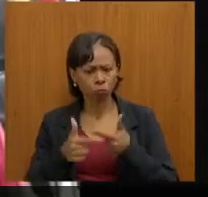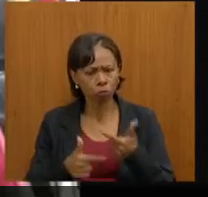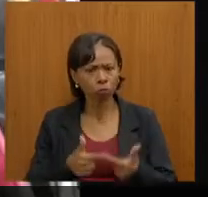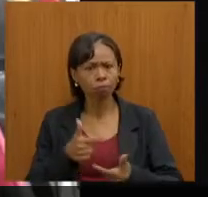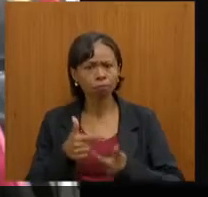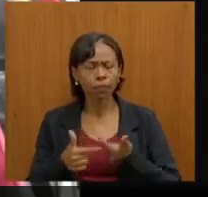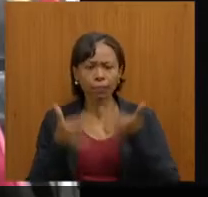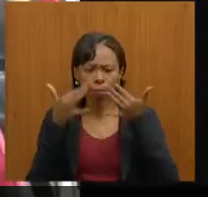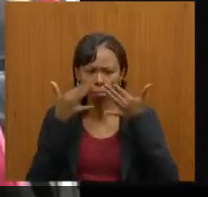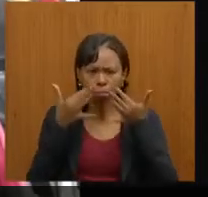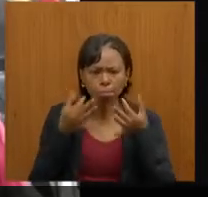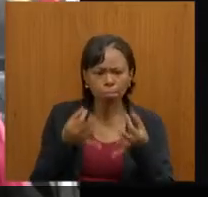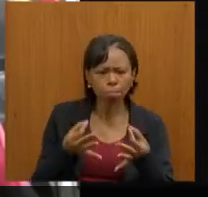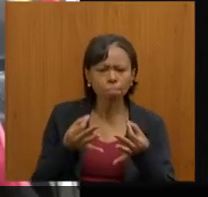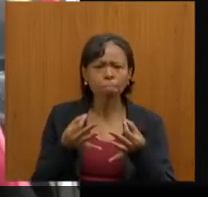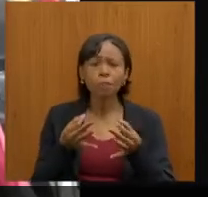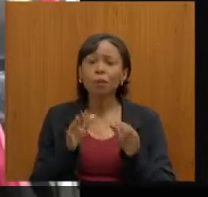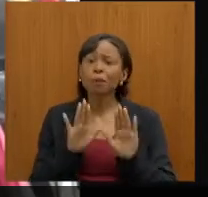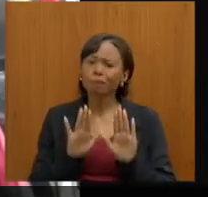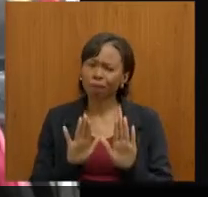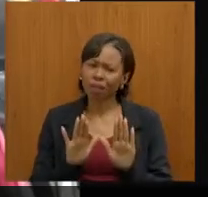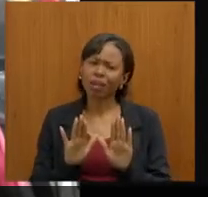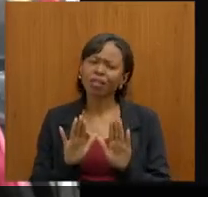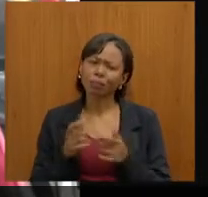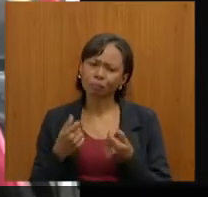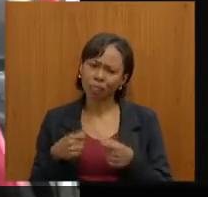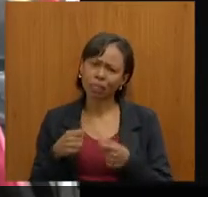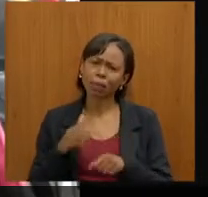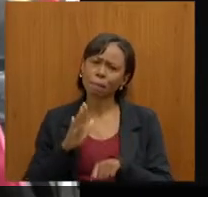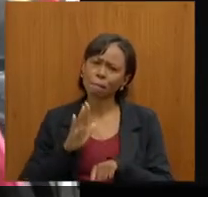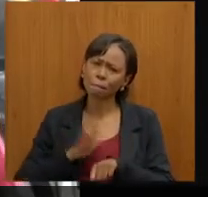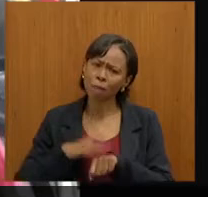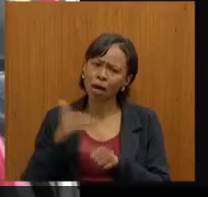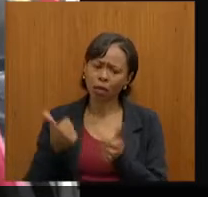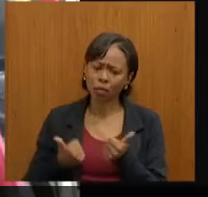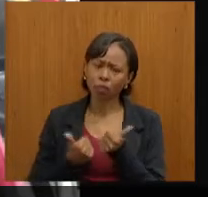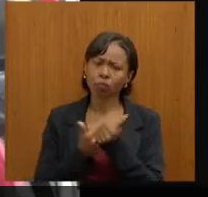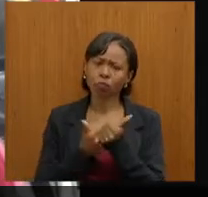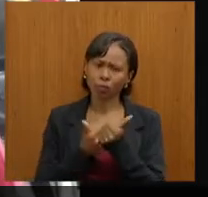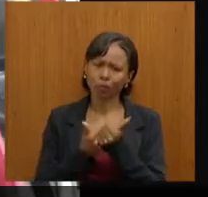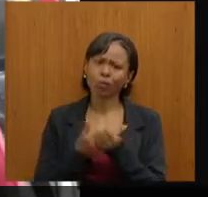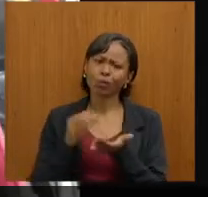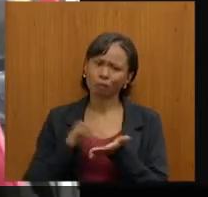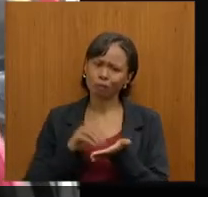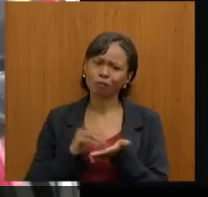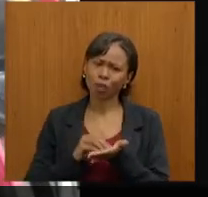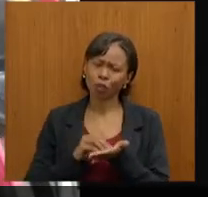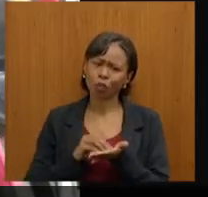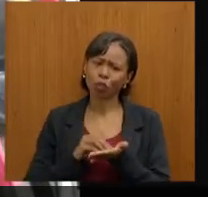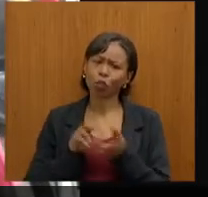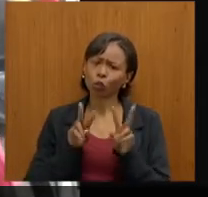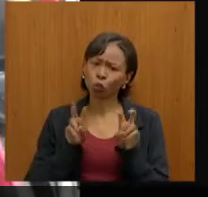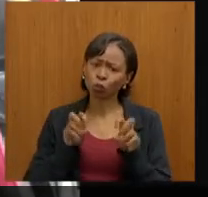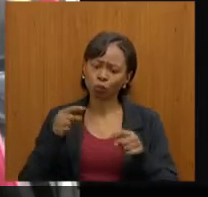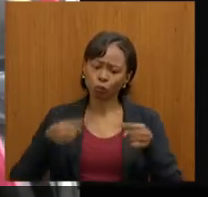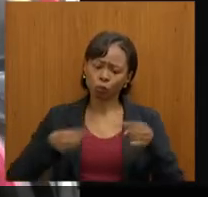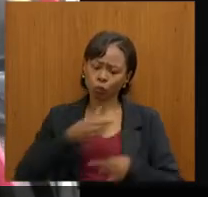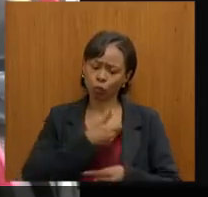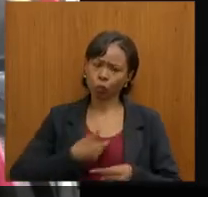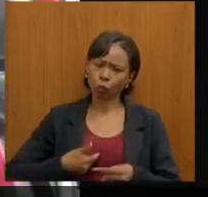atentas empregada porém ainda precisamos de mais apoio na questão das políticas públicas para mulheres